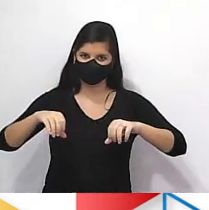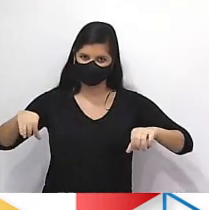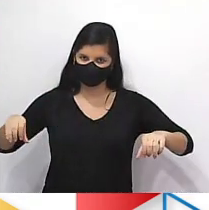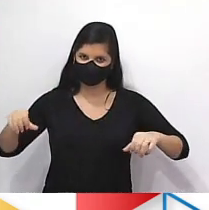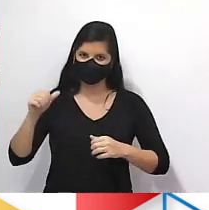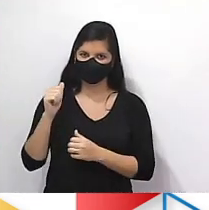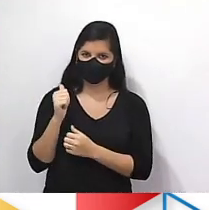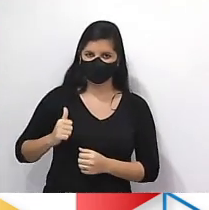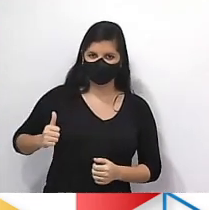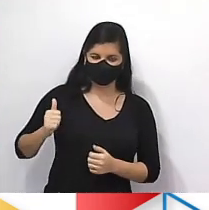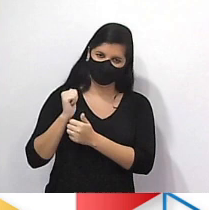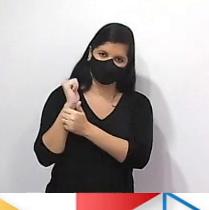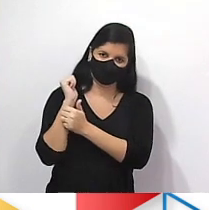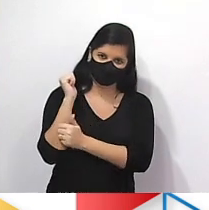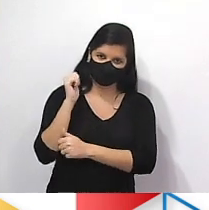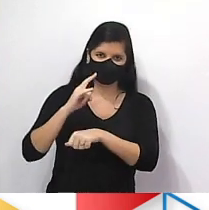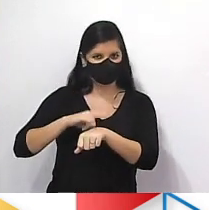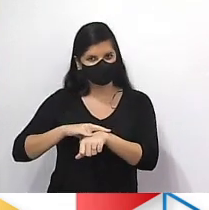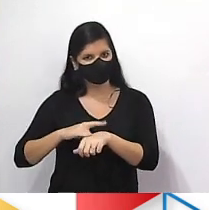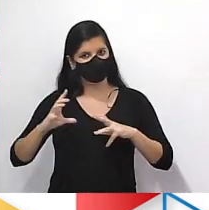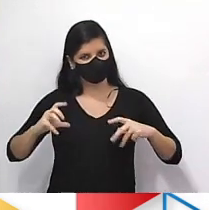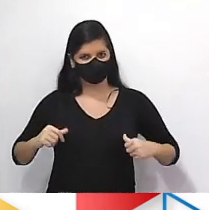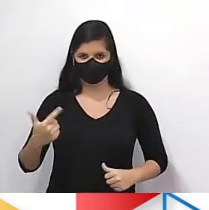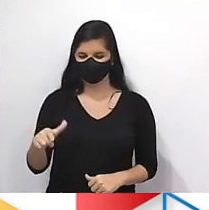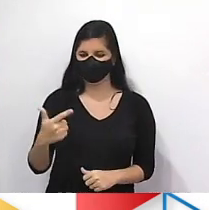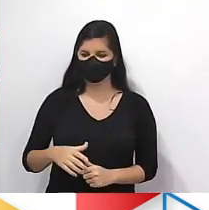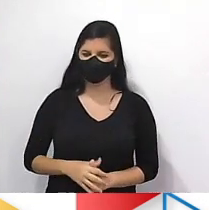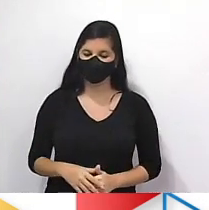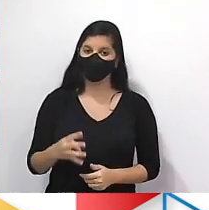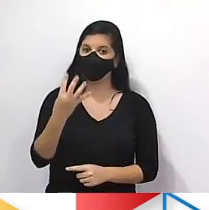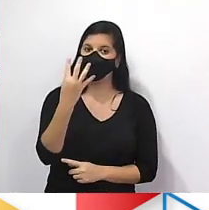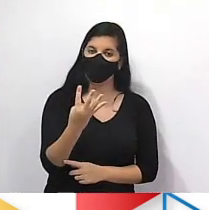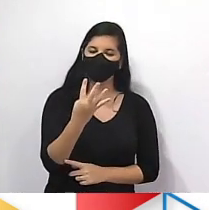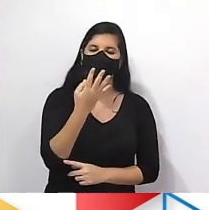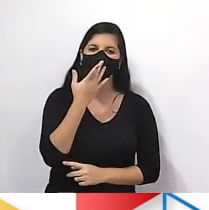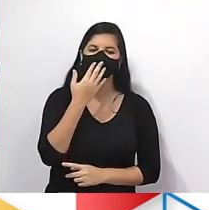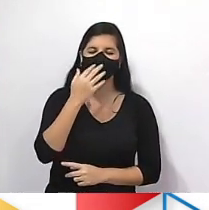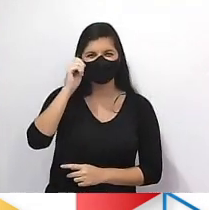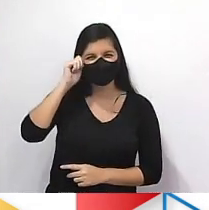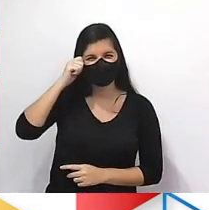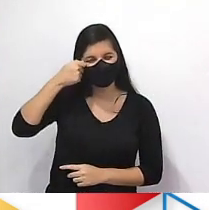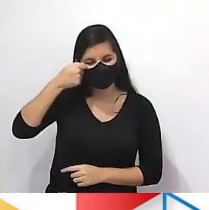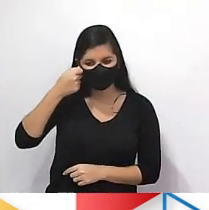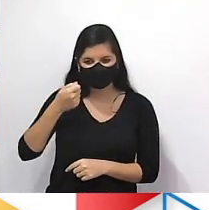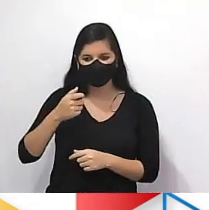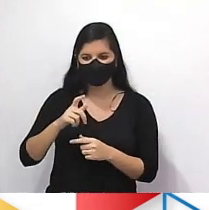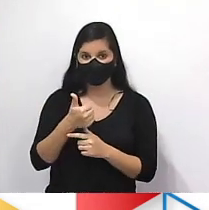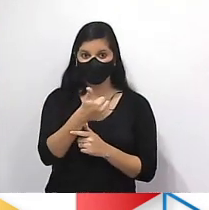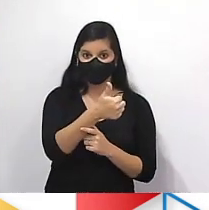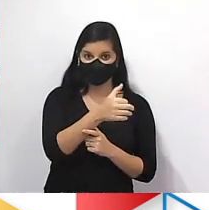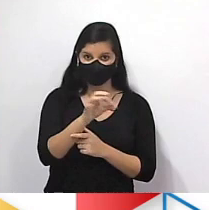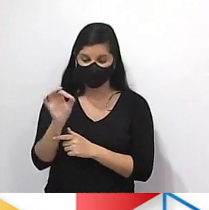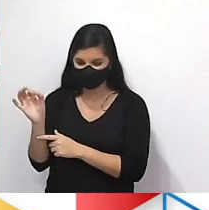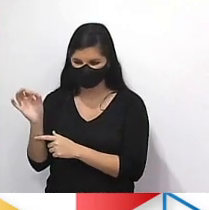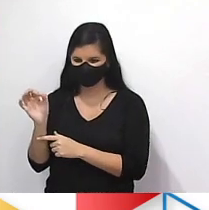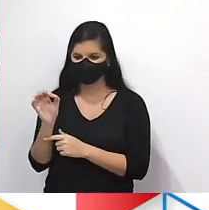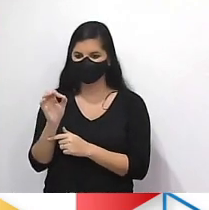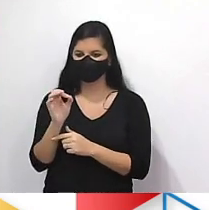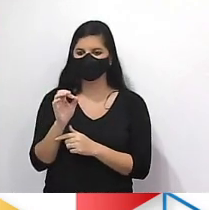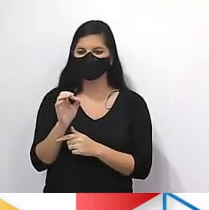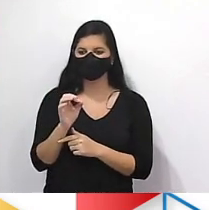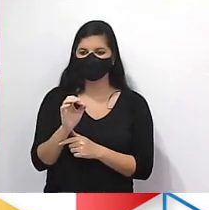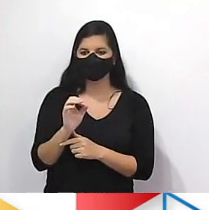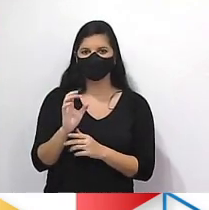ó, as 4 estão nas cores mais escuras e as 10 estão pintadas, são as